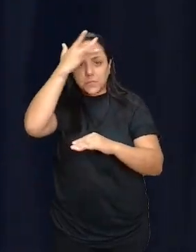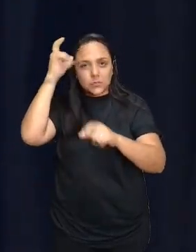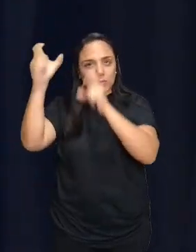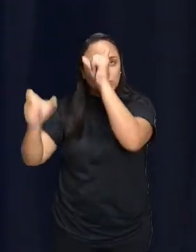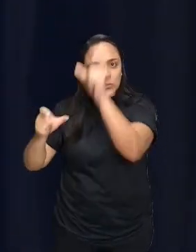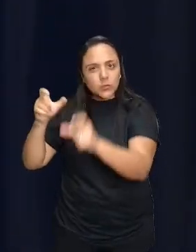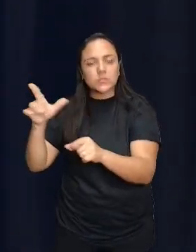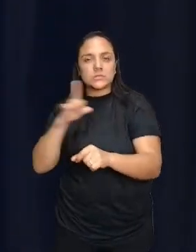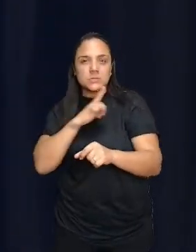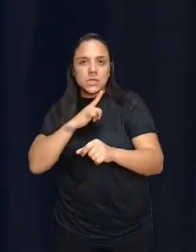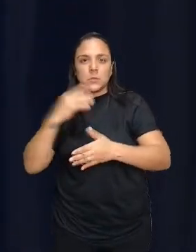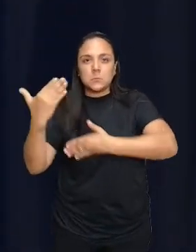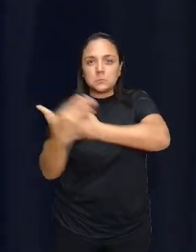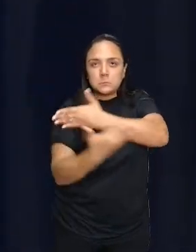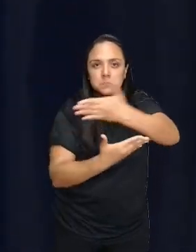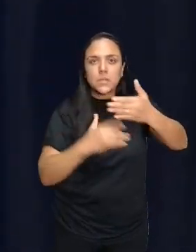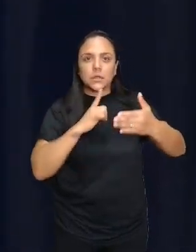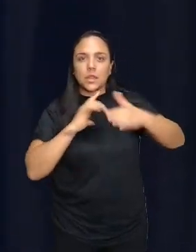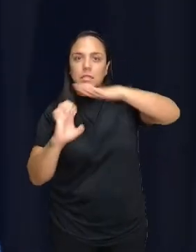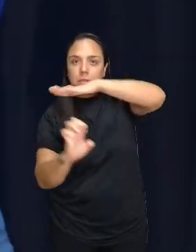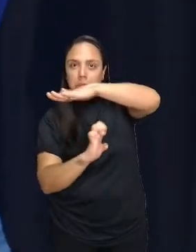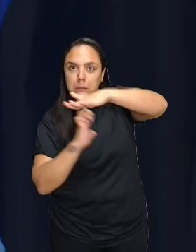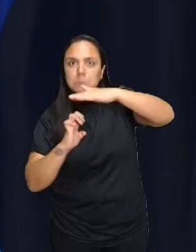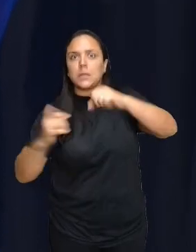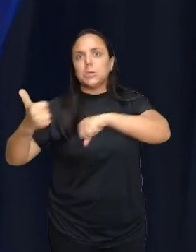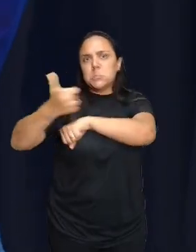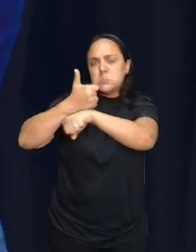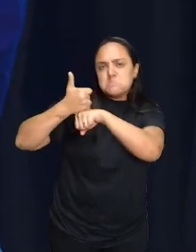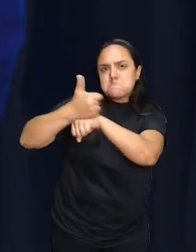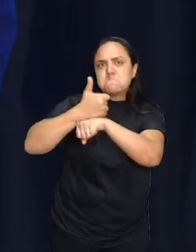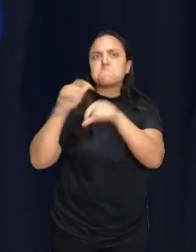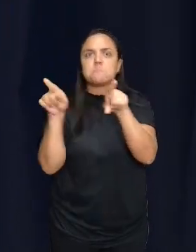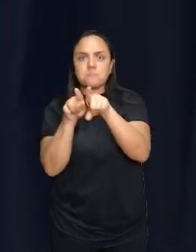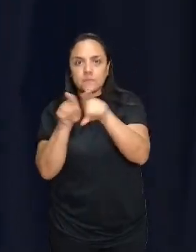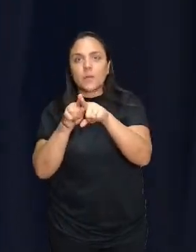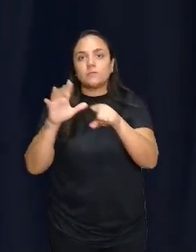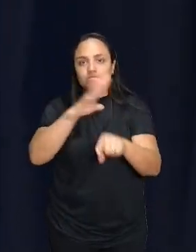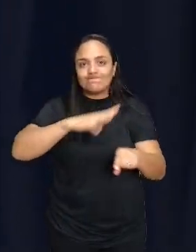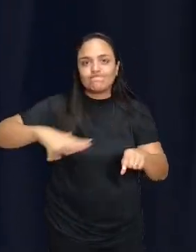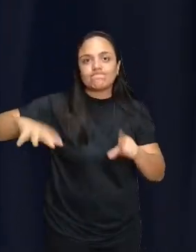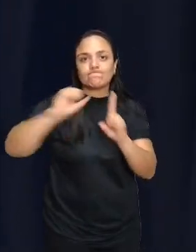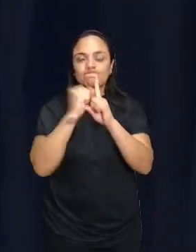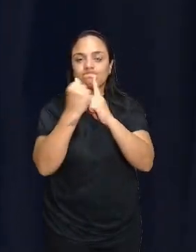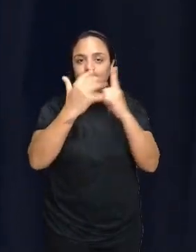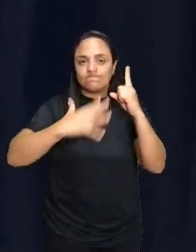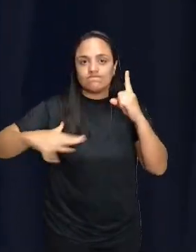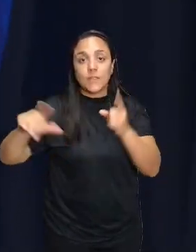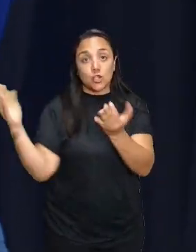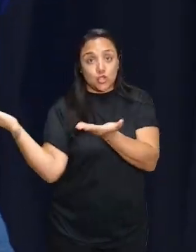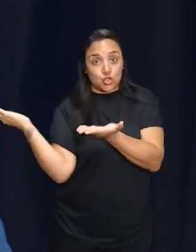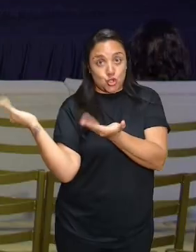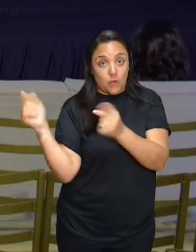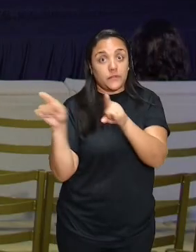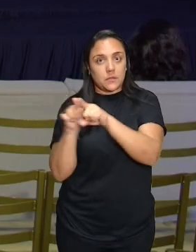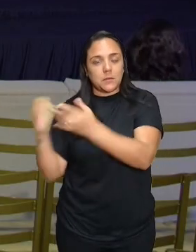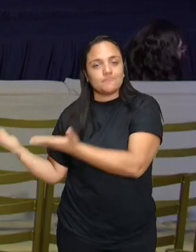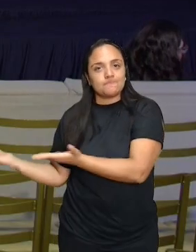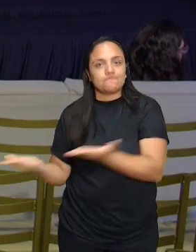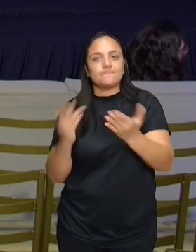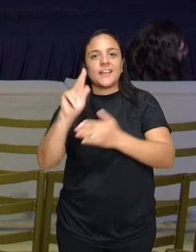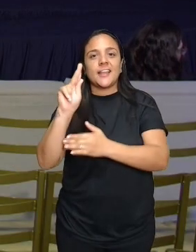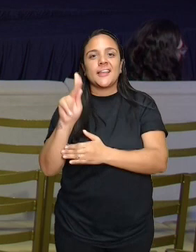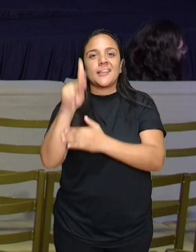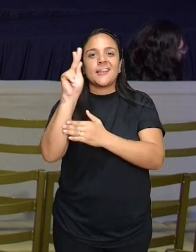públicos, colaboradores de empresas, organizações da sociedade civil, empreendedores sociais e jovens. Carol.